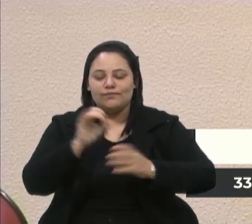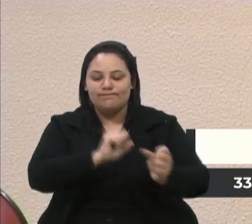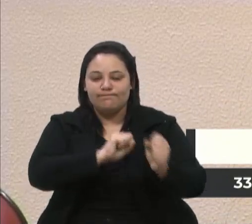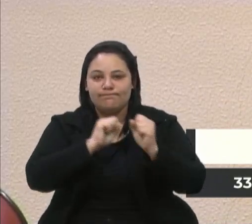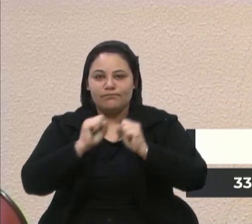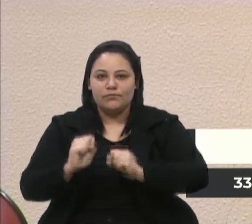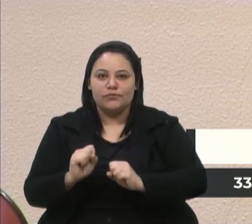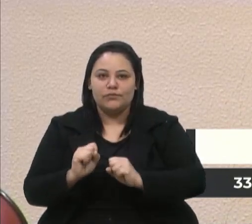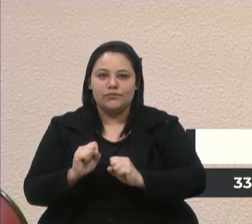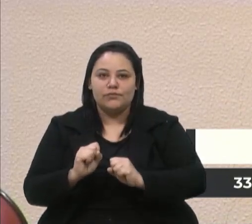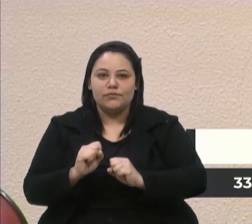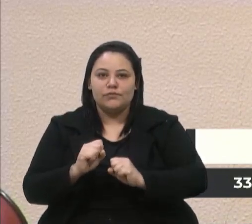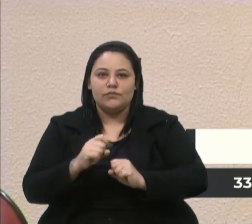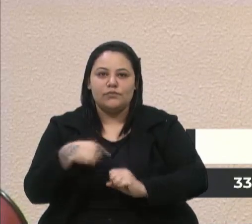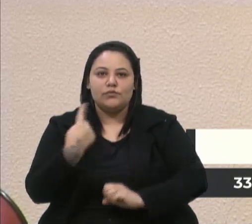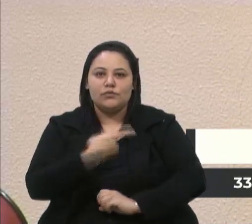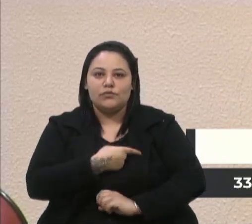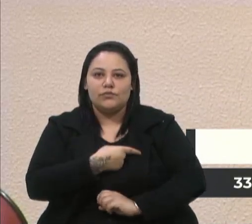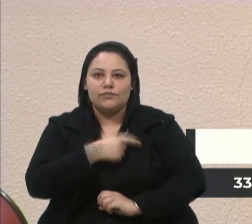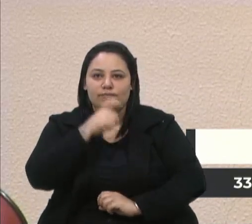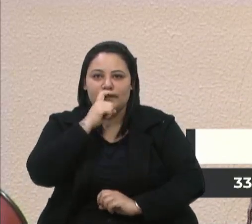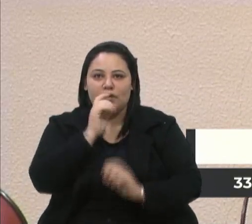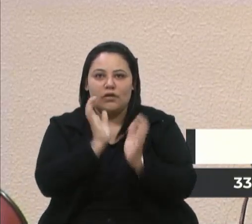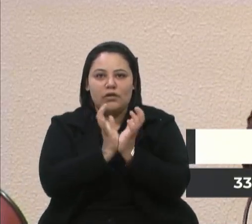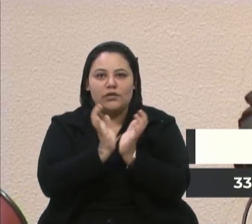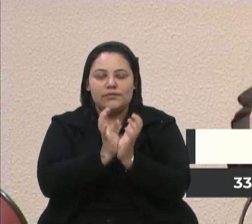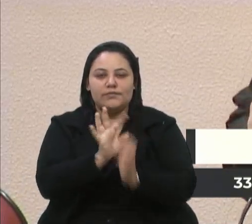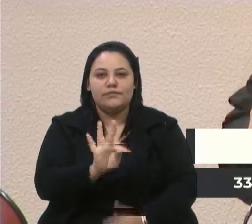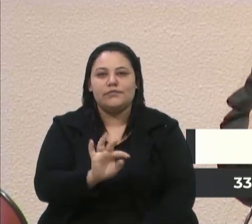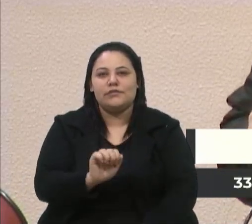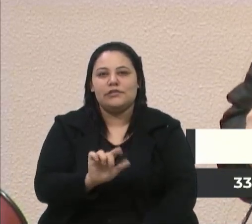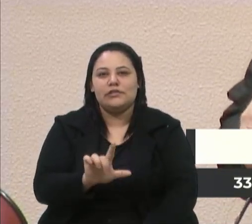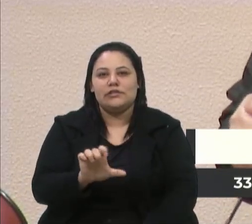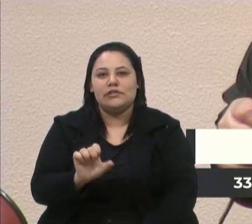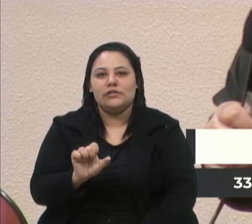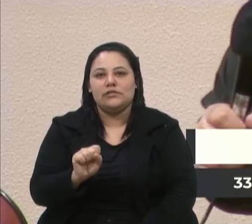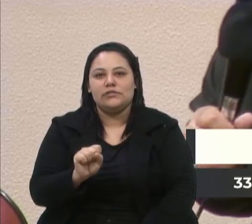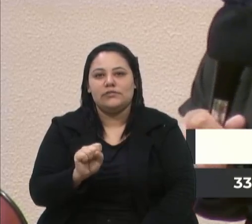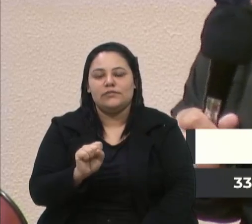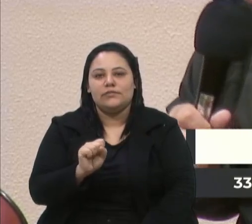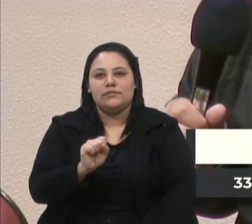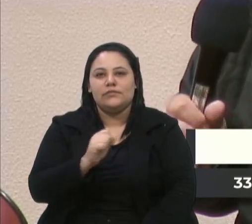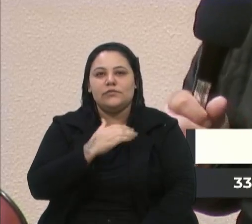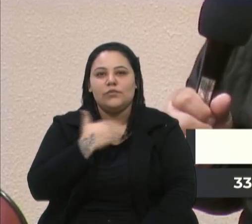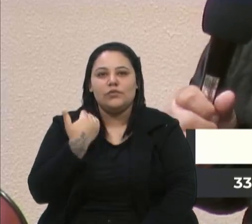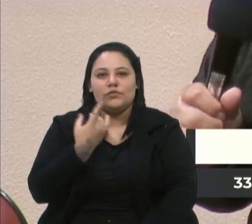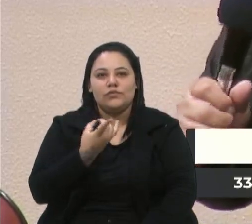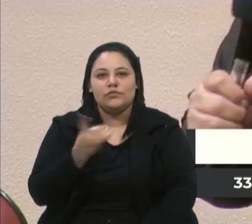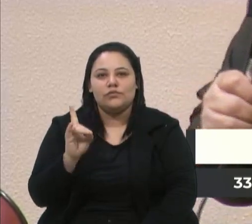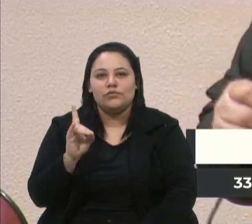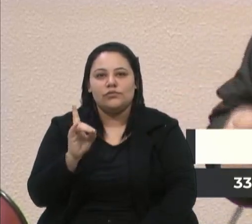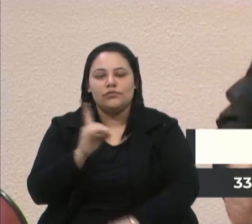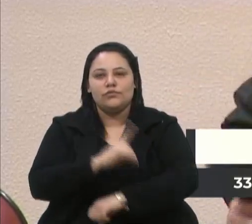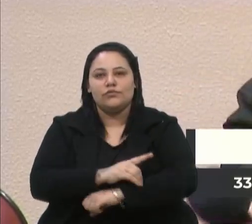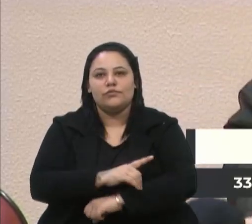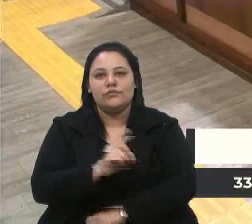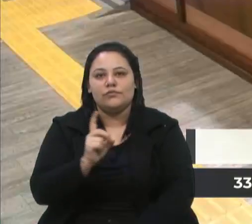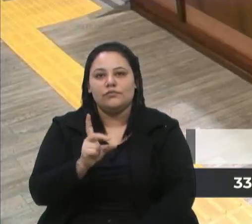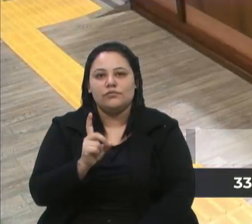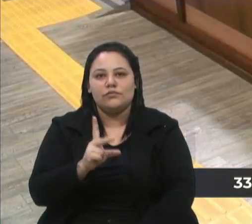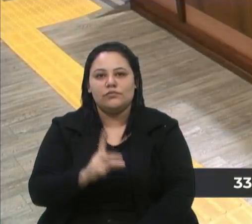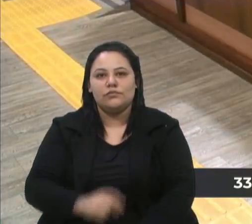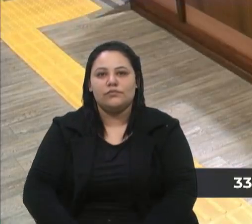o pai do nosso colega Thales Armiliato, que faleceu no último dia 12. Muito obrigado.